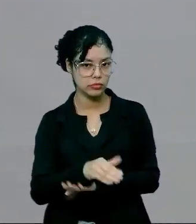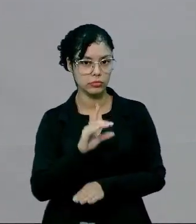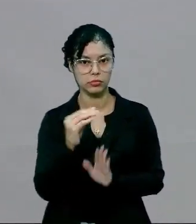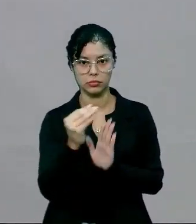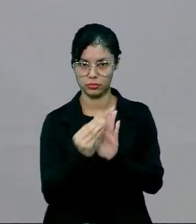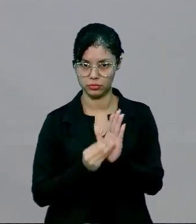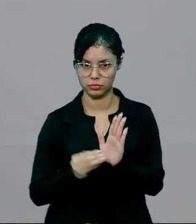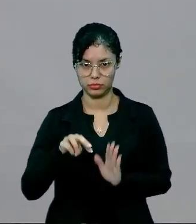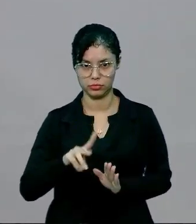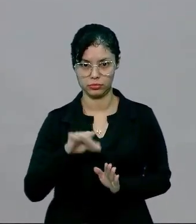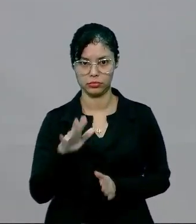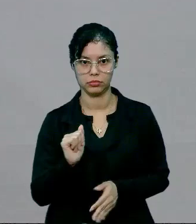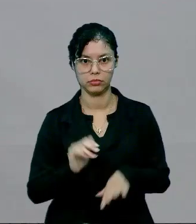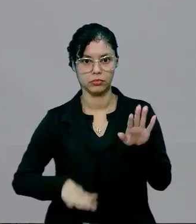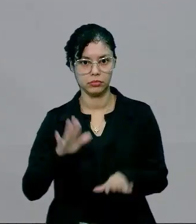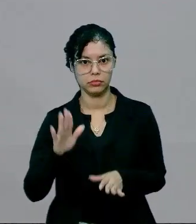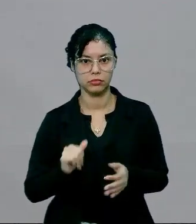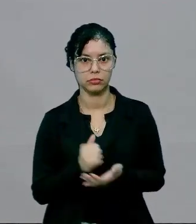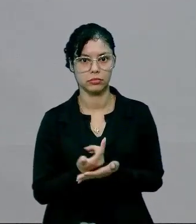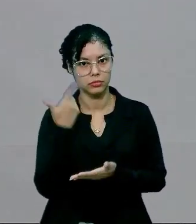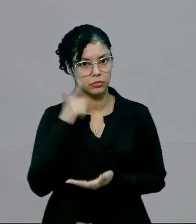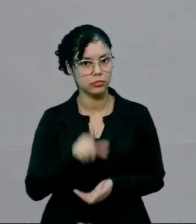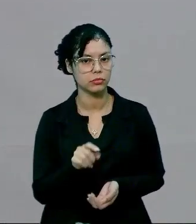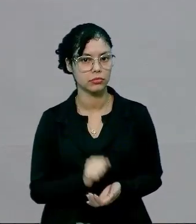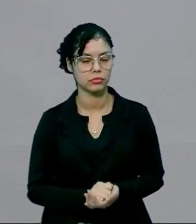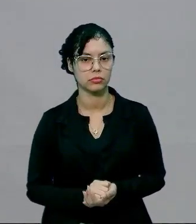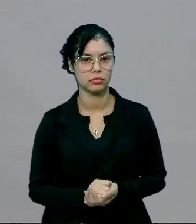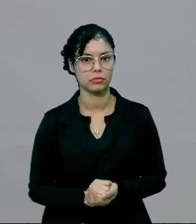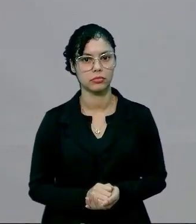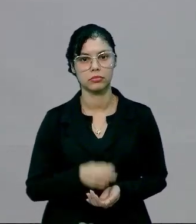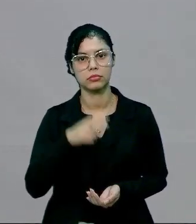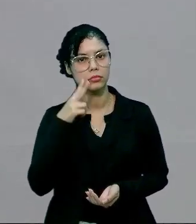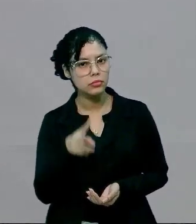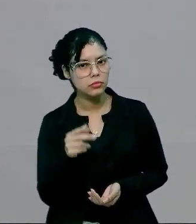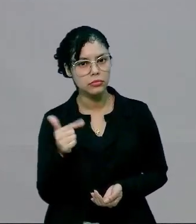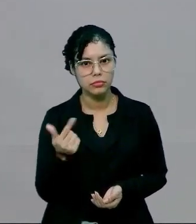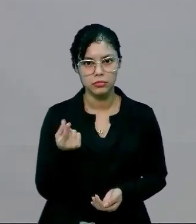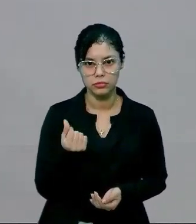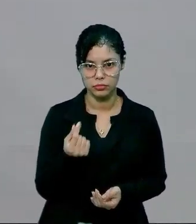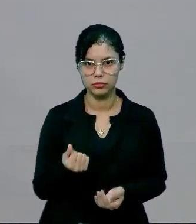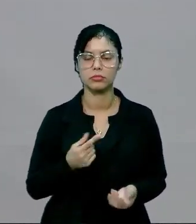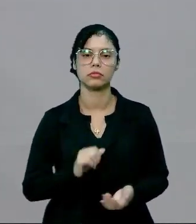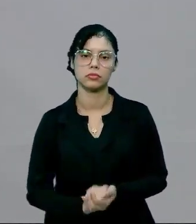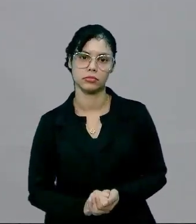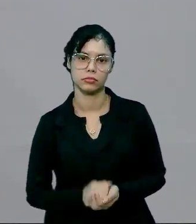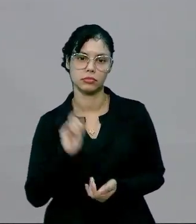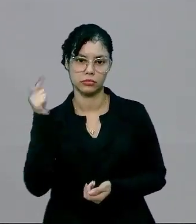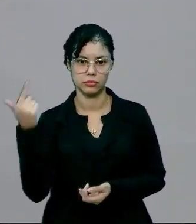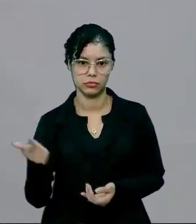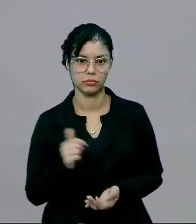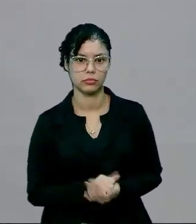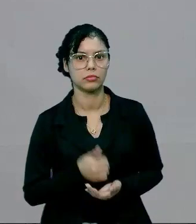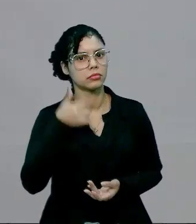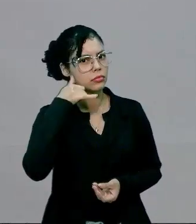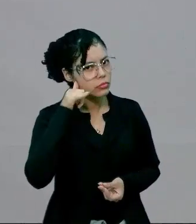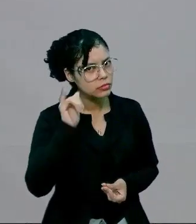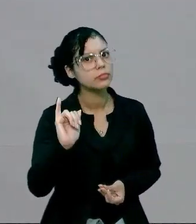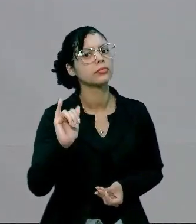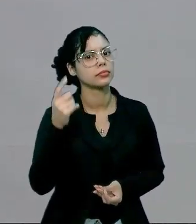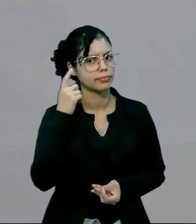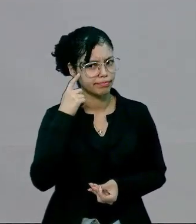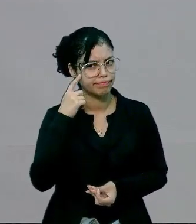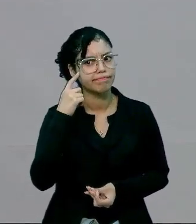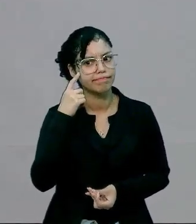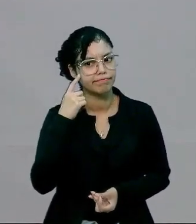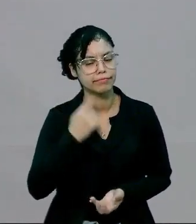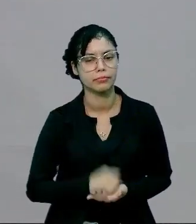danos morais e na maior parte das vezes ele ganha. Então, assim, se você não tem assim muito dinheiro para dispor para os outros, eu acho melhor a gente pensar